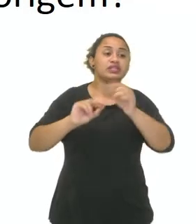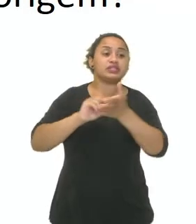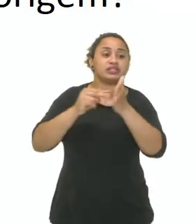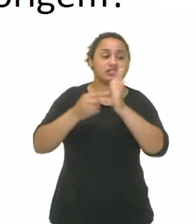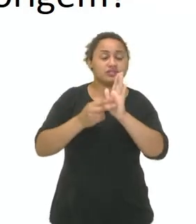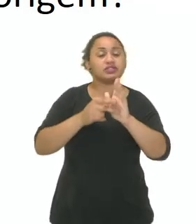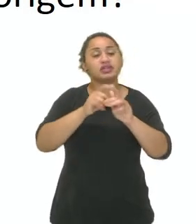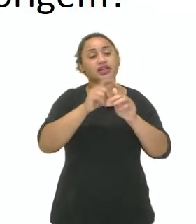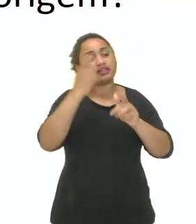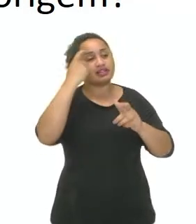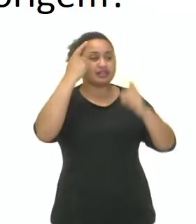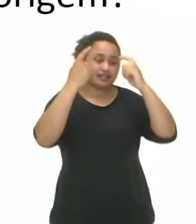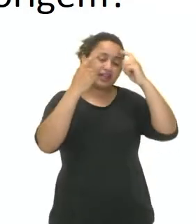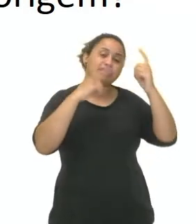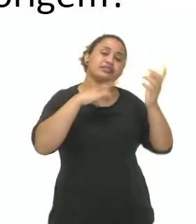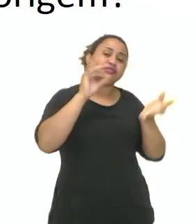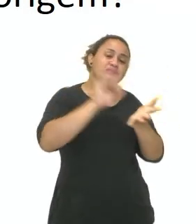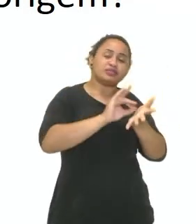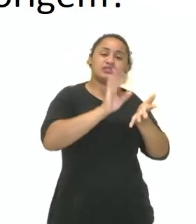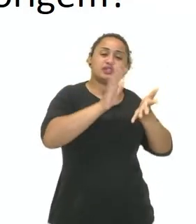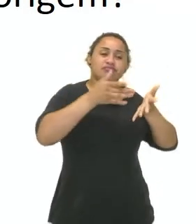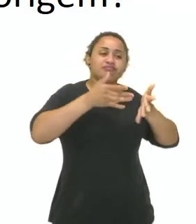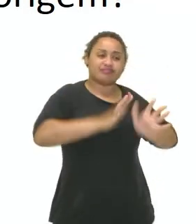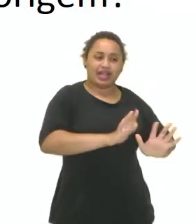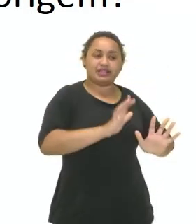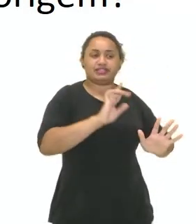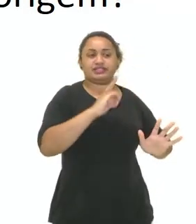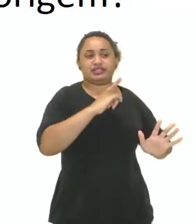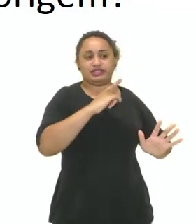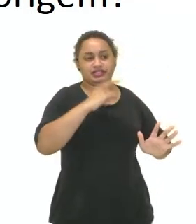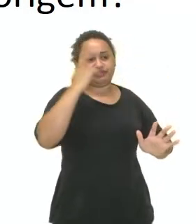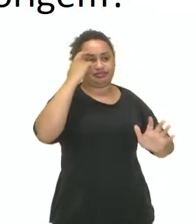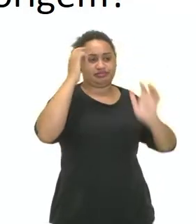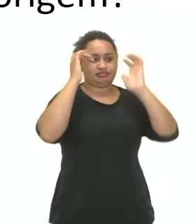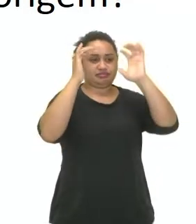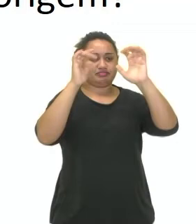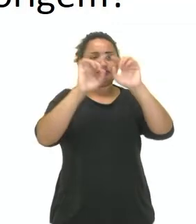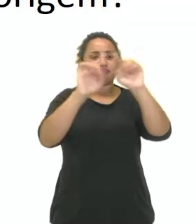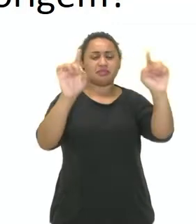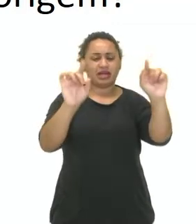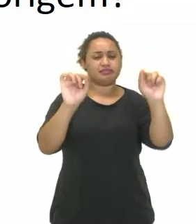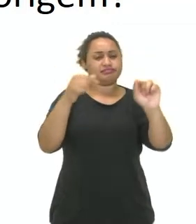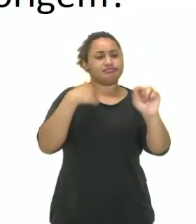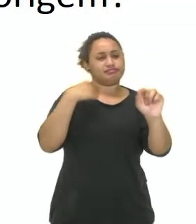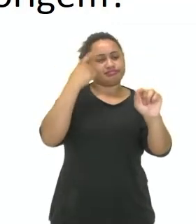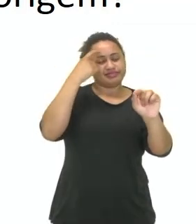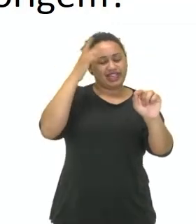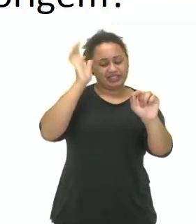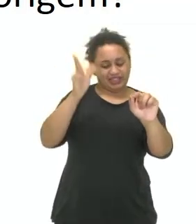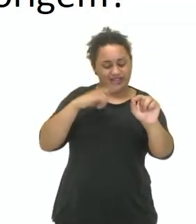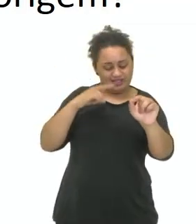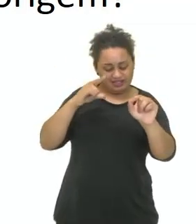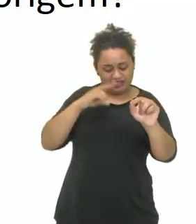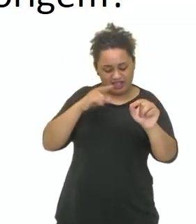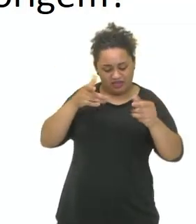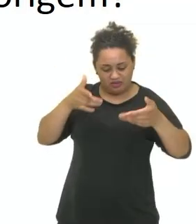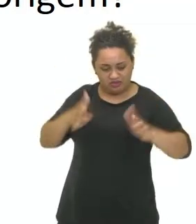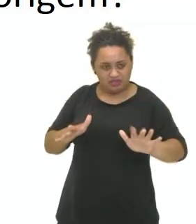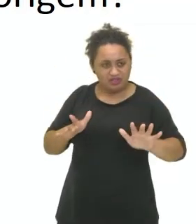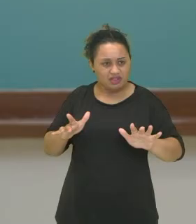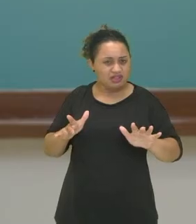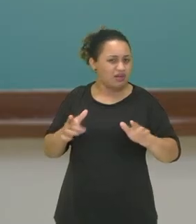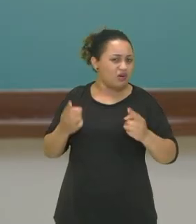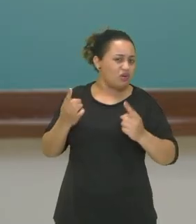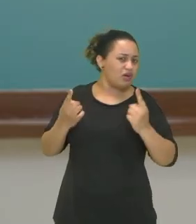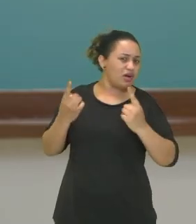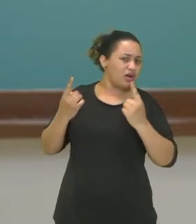origens inatas no ser humano, nascendo conosco em nosso intelecto. Mas, se as ideias são inatas, qual a sua fonte e origem? O